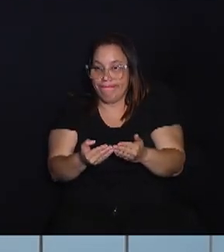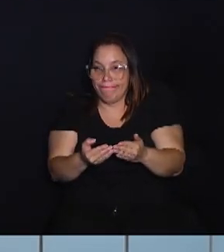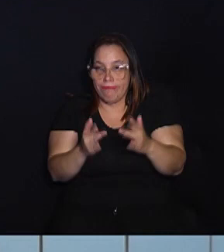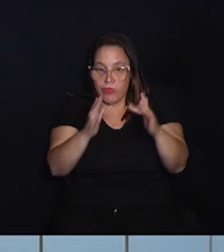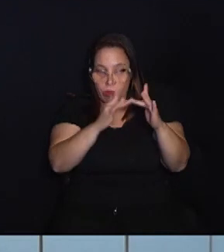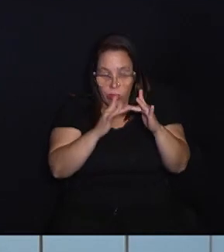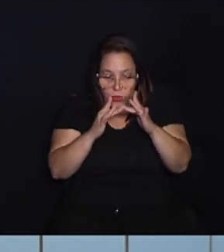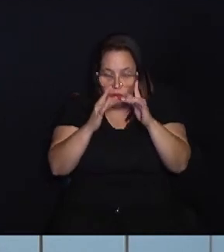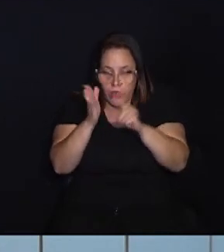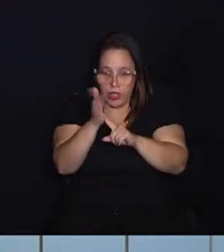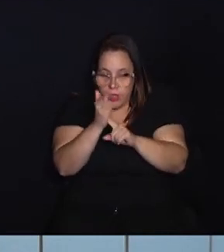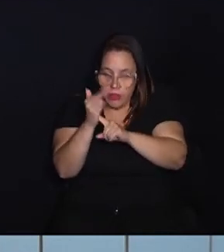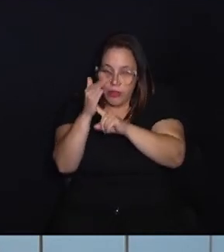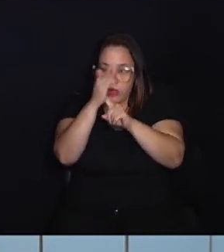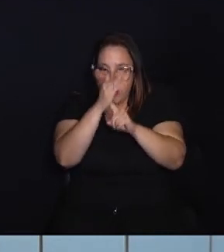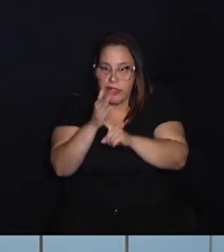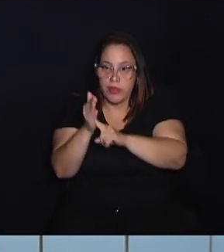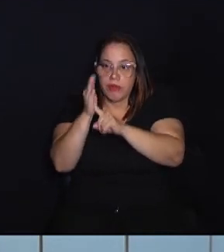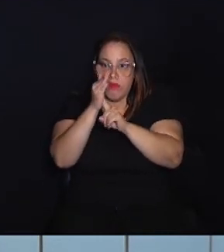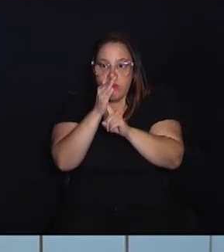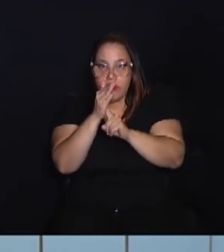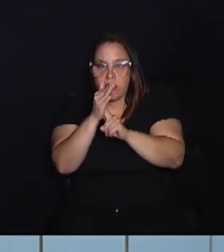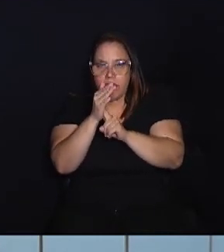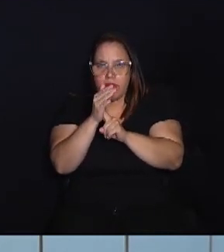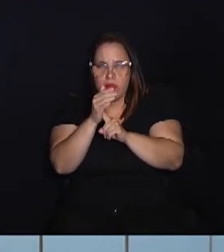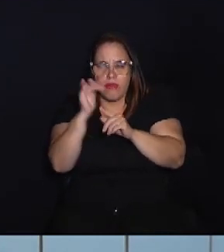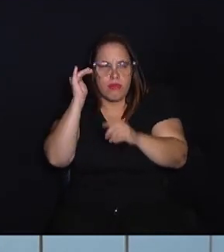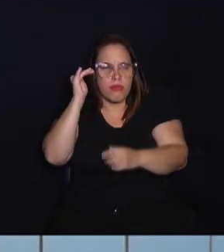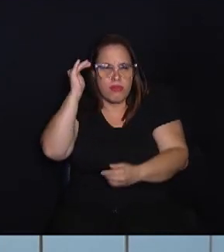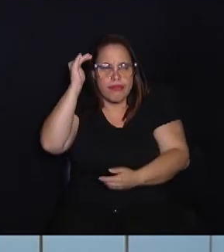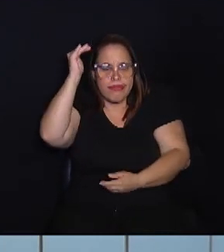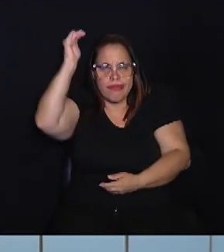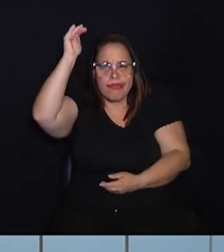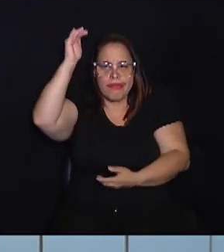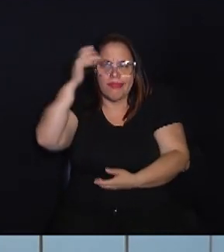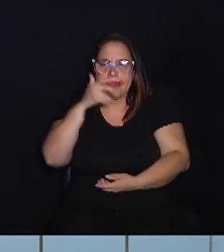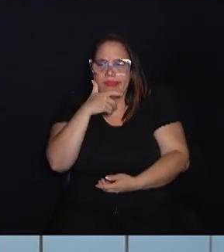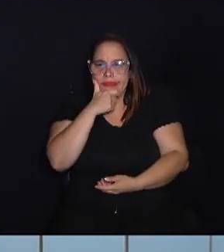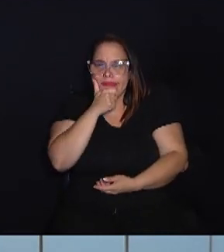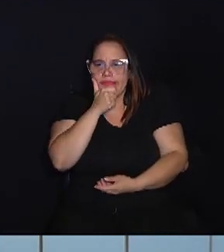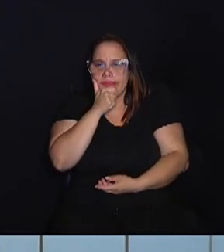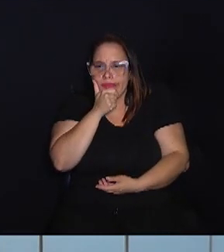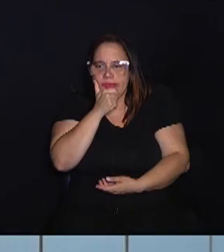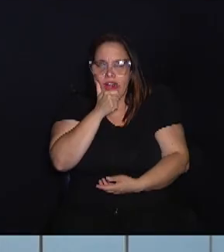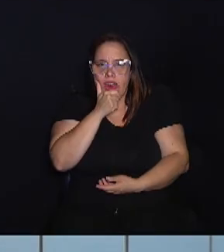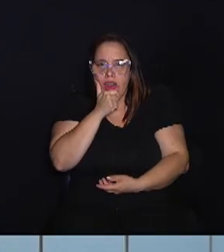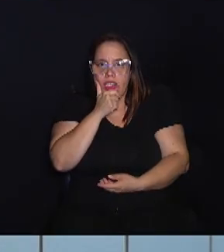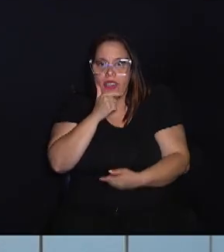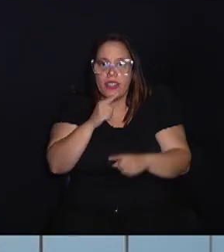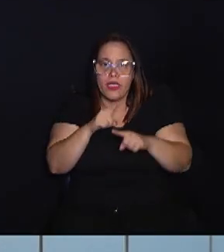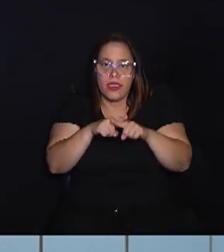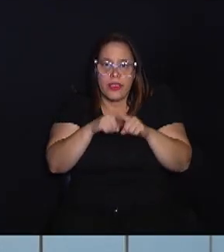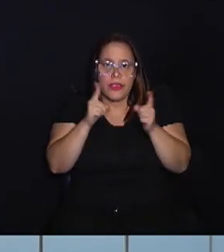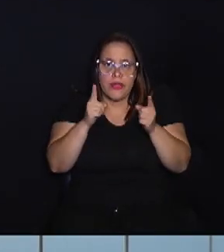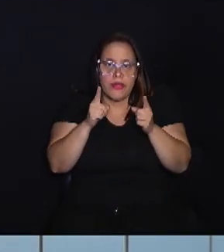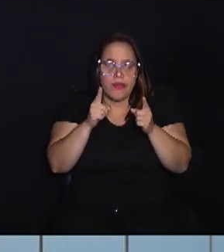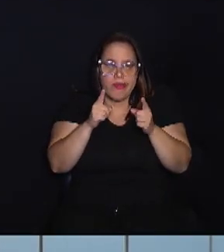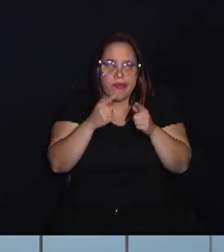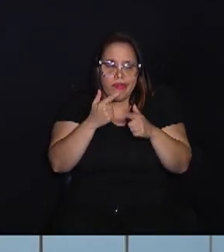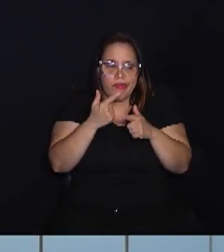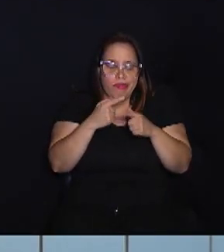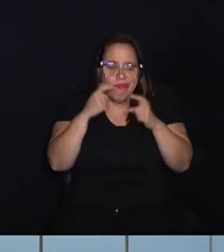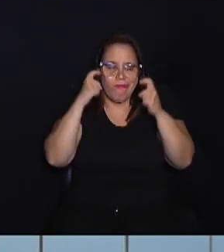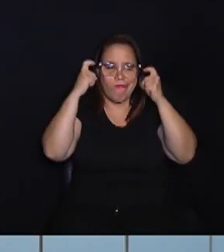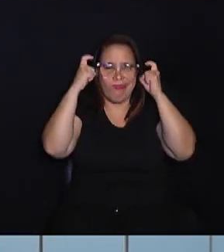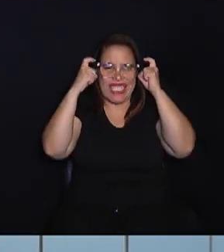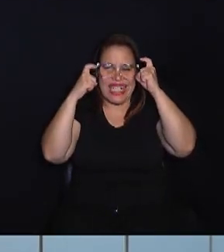com tecnologia, parece que desenvolve mais a mente das crianças, mas, por outro lado, preocupante,